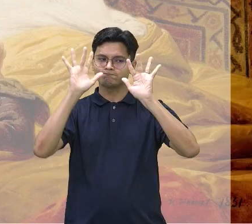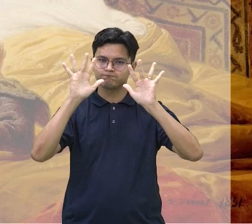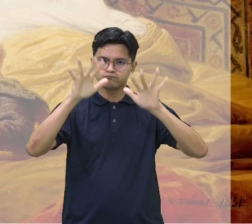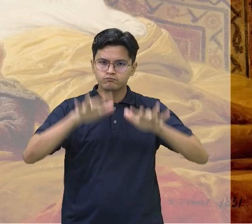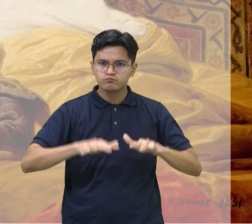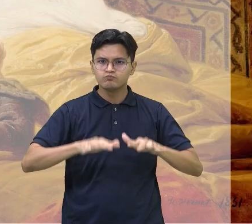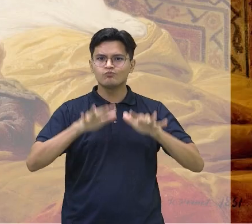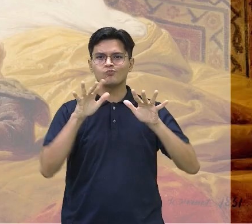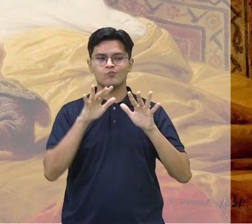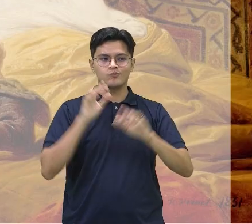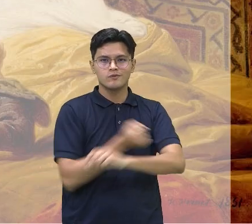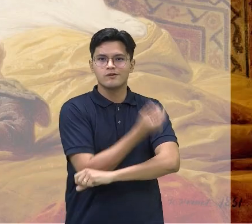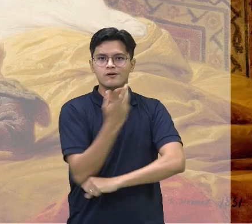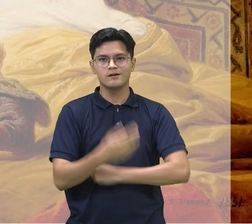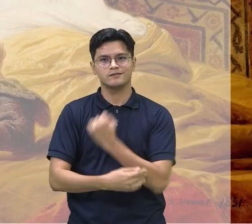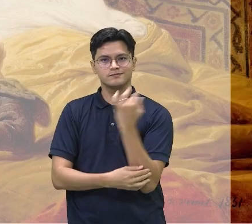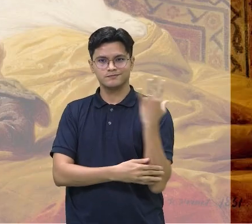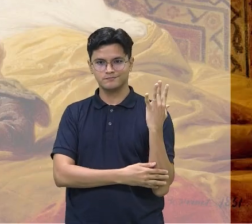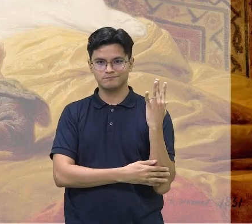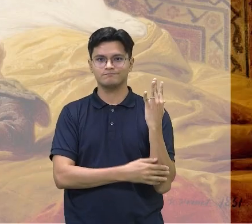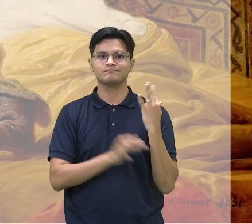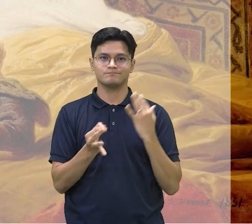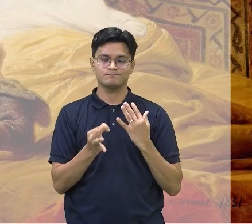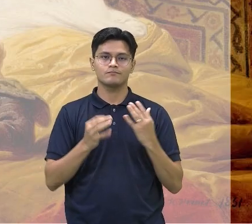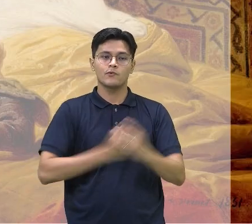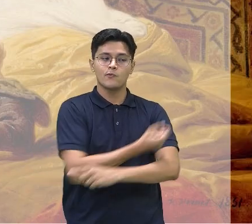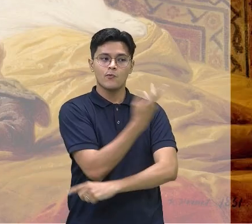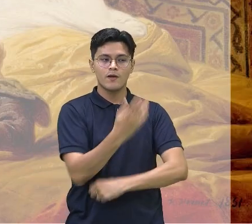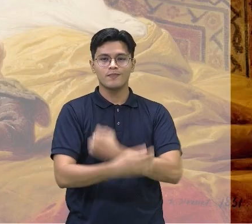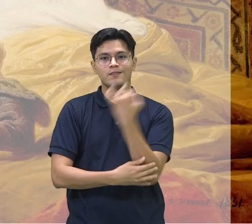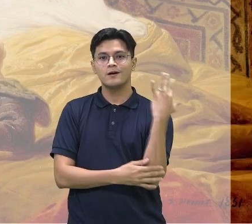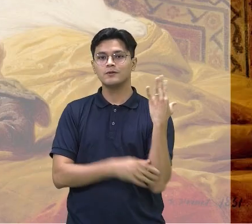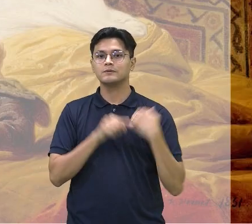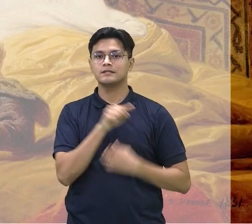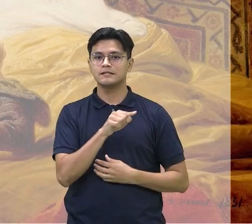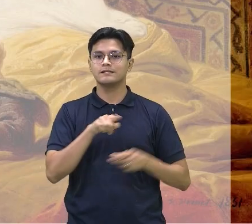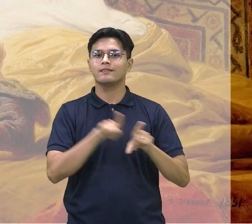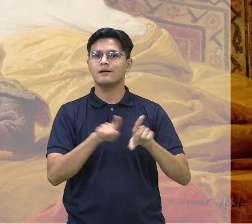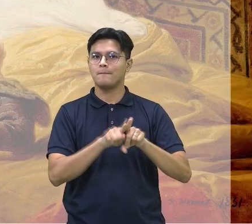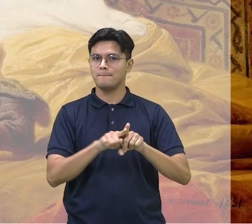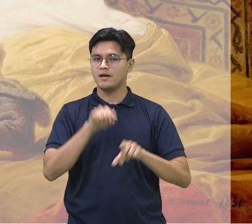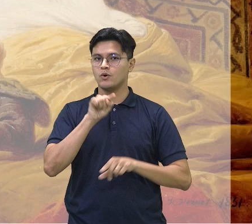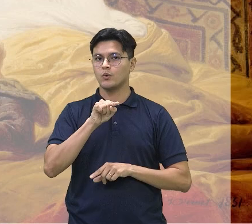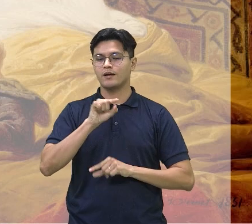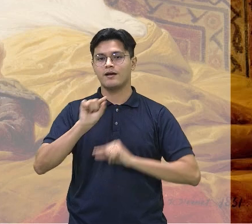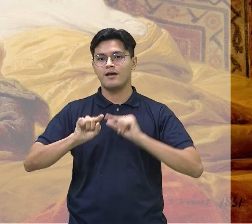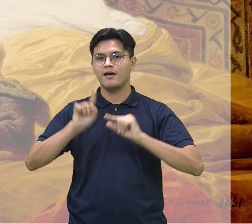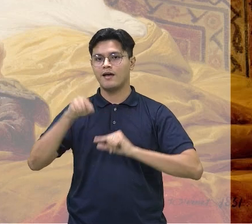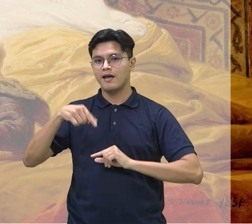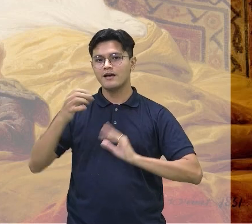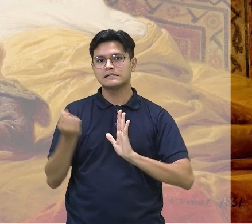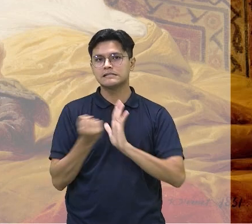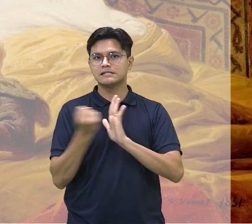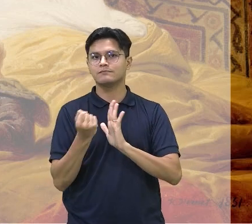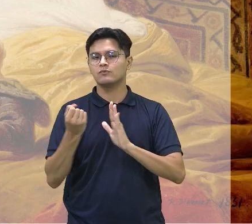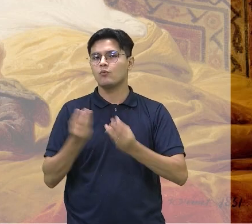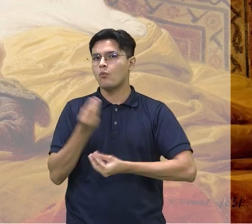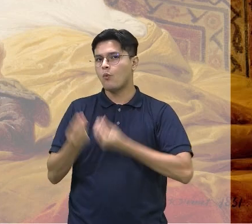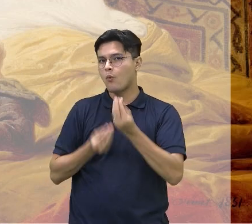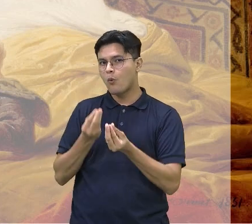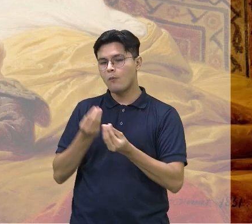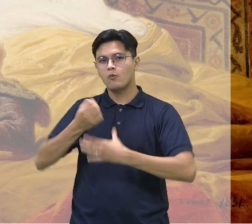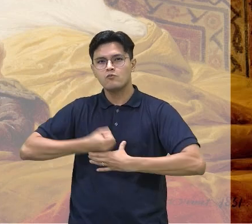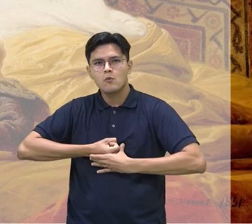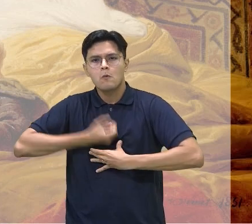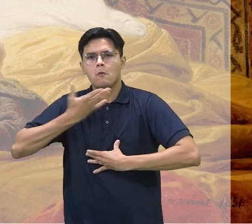do romantismo, esse culto da natureza, tanto que a natureza ela vai também simbolizar ali como o eu lírico tá. Se o eu lírico tá feliz,